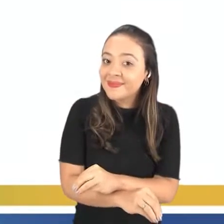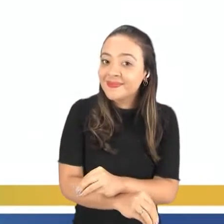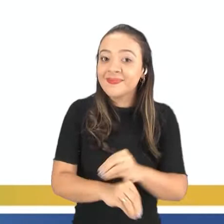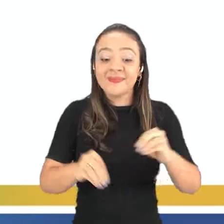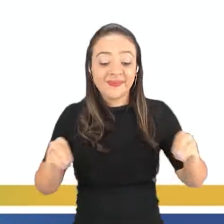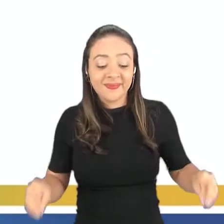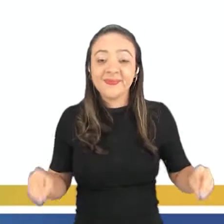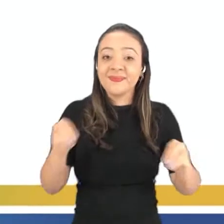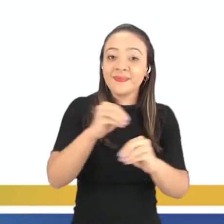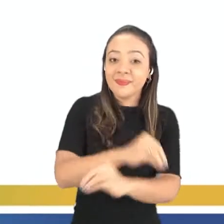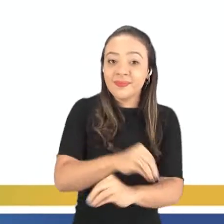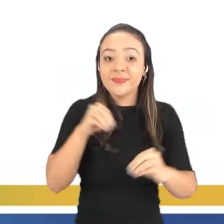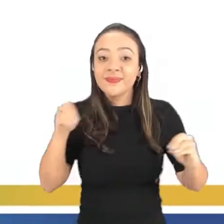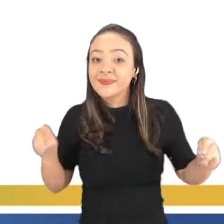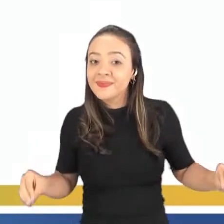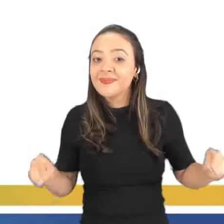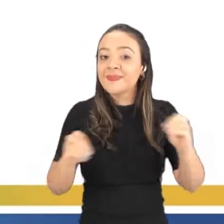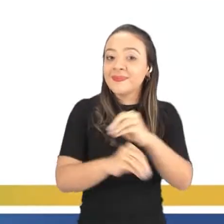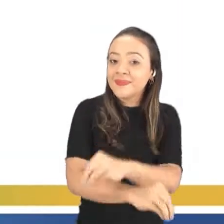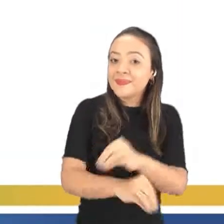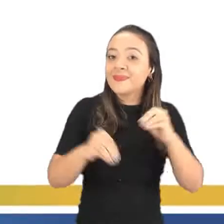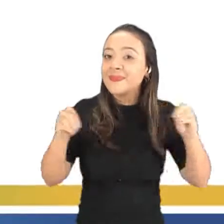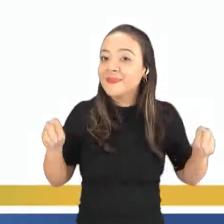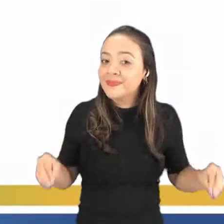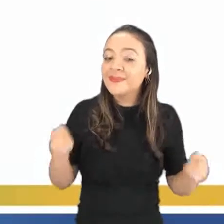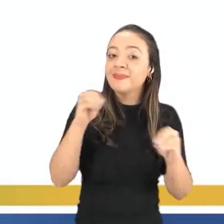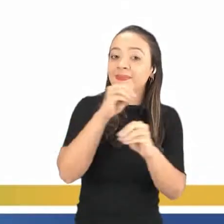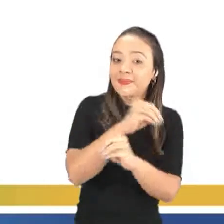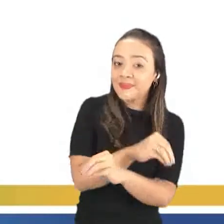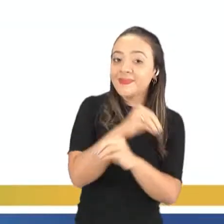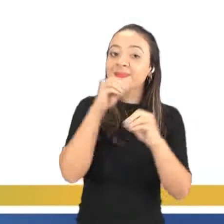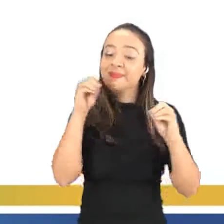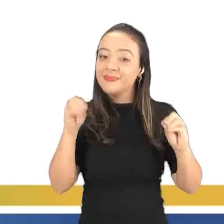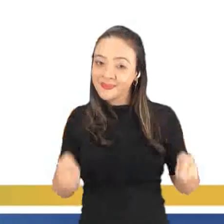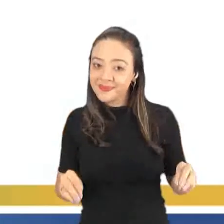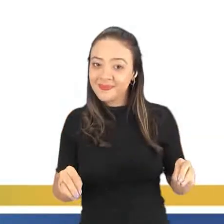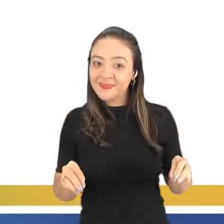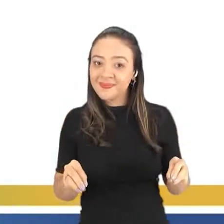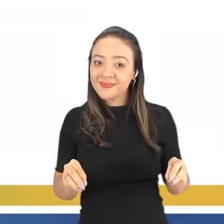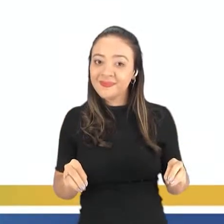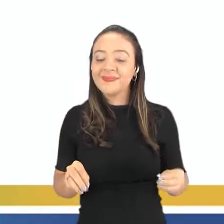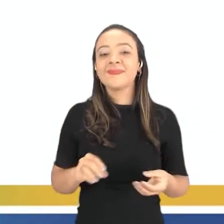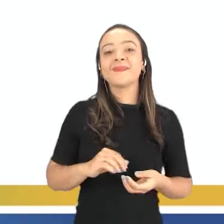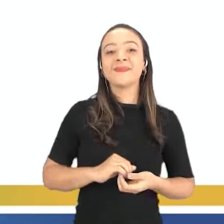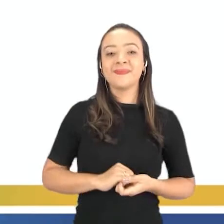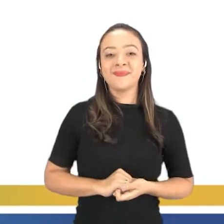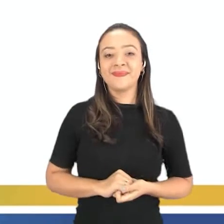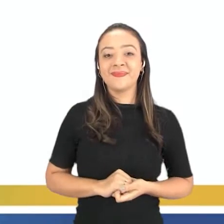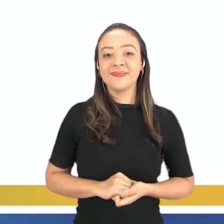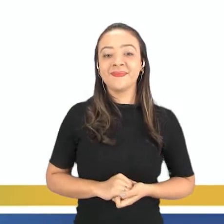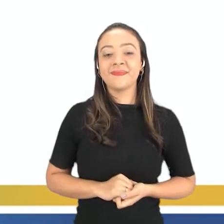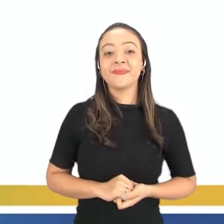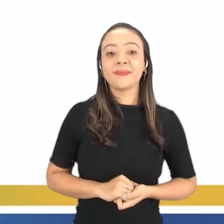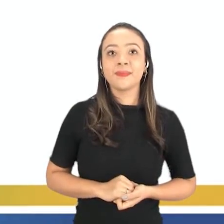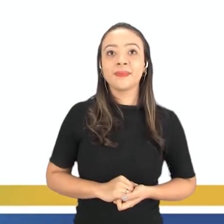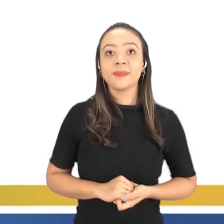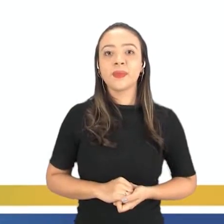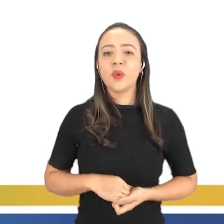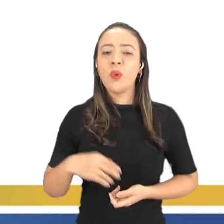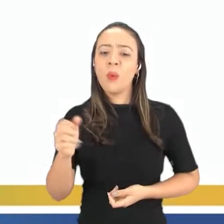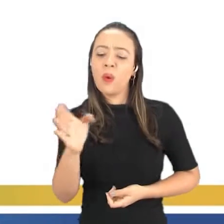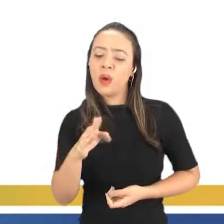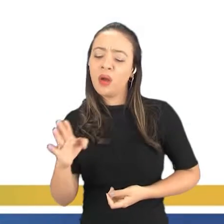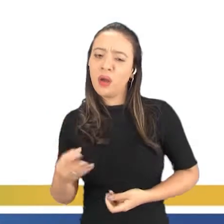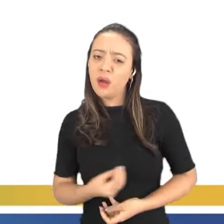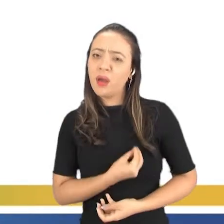zigue-zigue-zá. Guerreiros com guerreiros fazem zigue-zigue-zá. Peixe vivo.